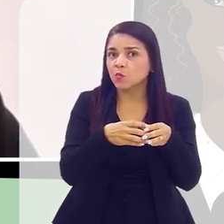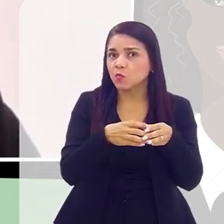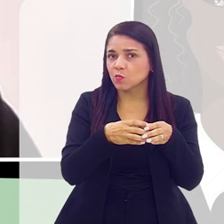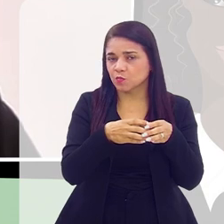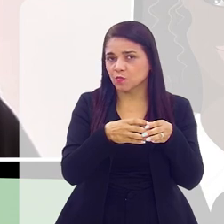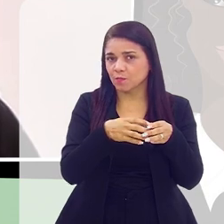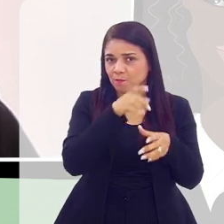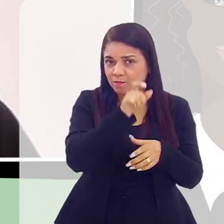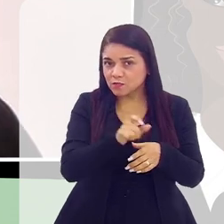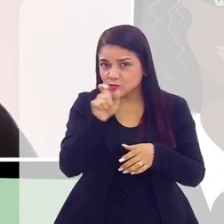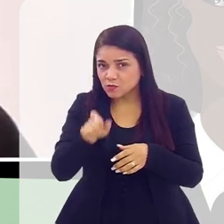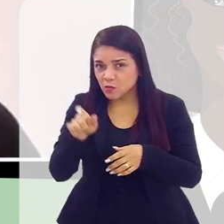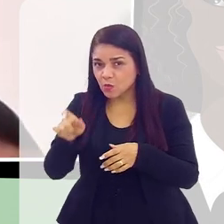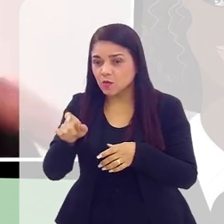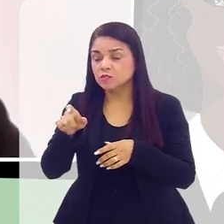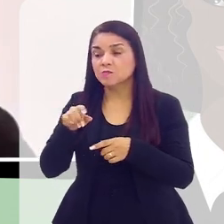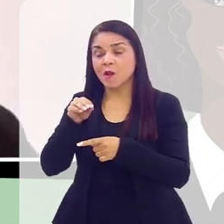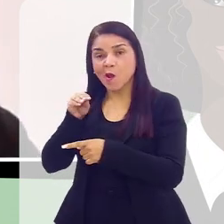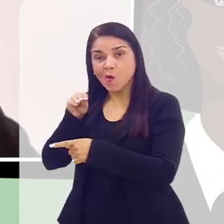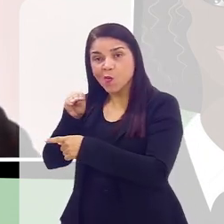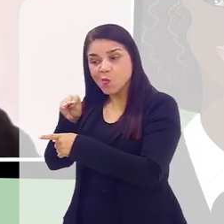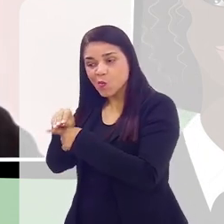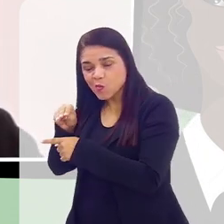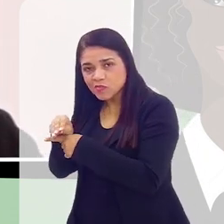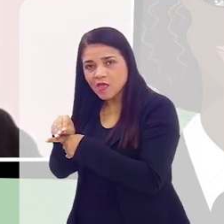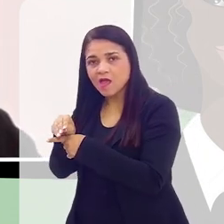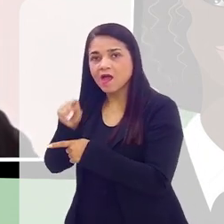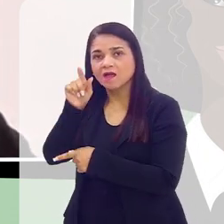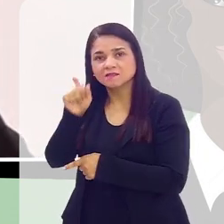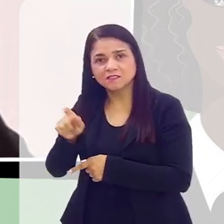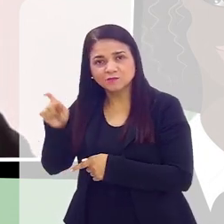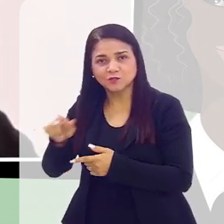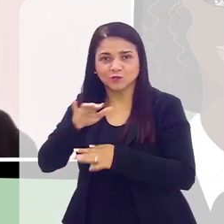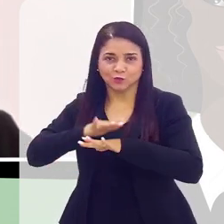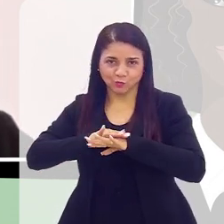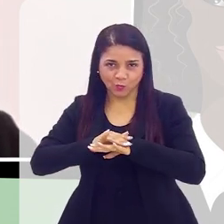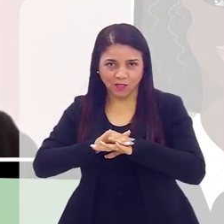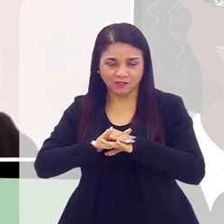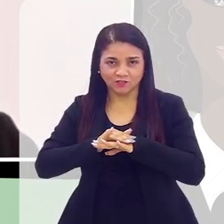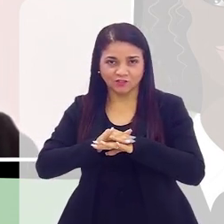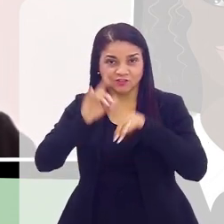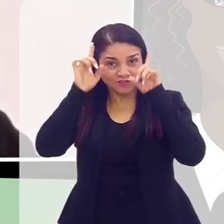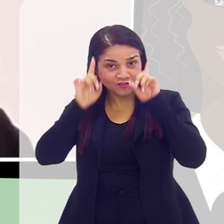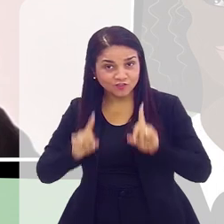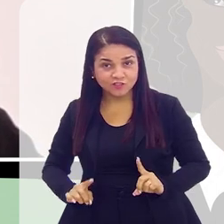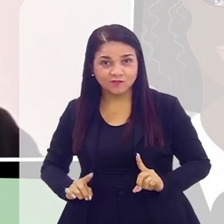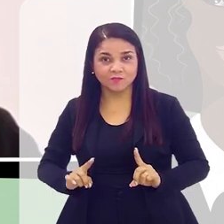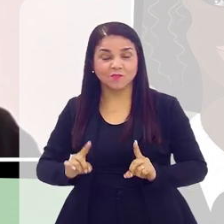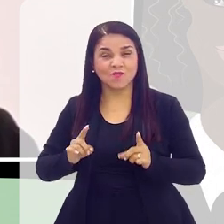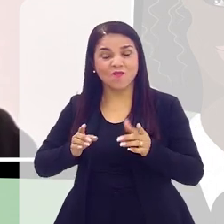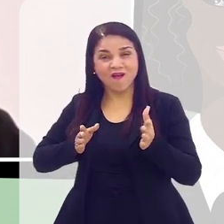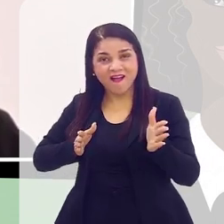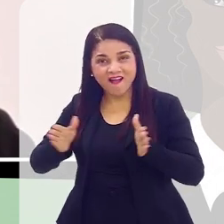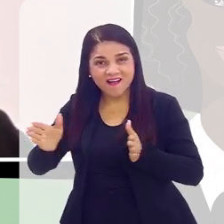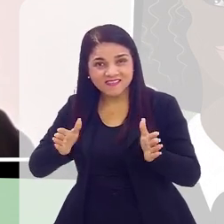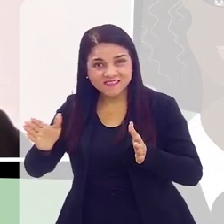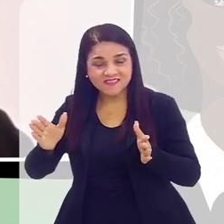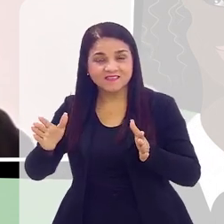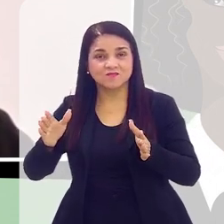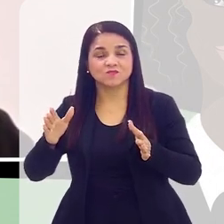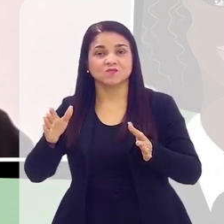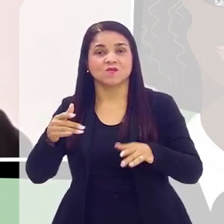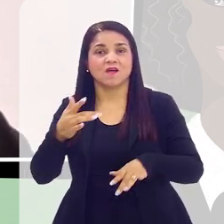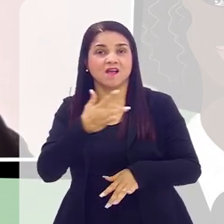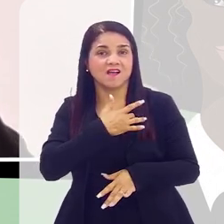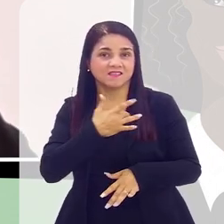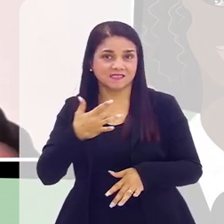pessoas para poder cuidar dessas pessoas de uma forma mais digna, porque o acesso aos serviços